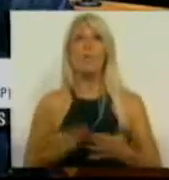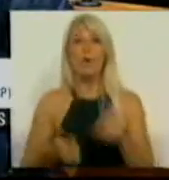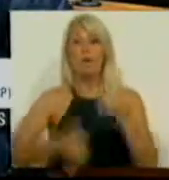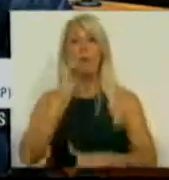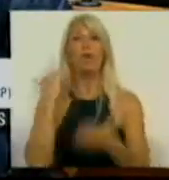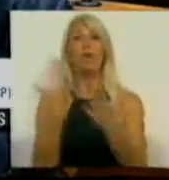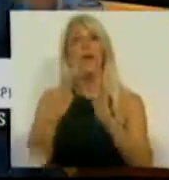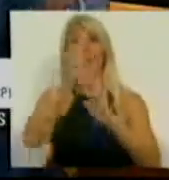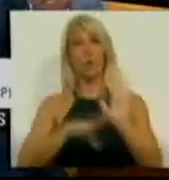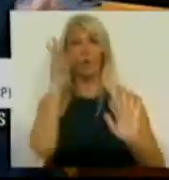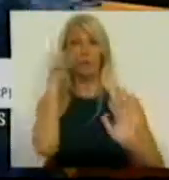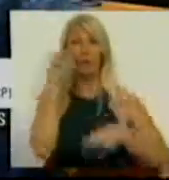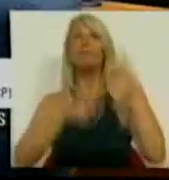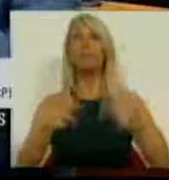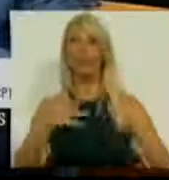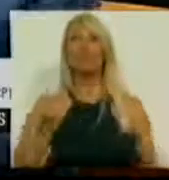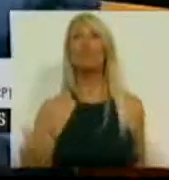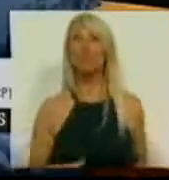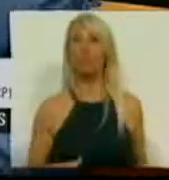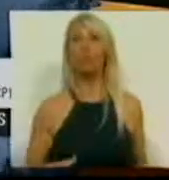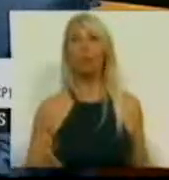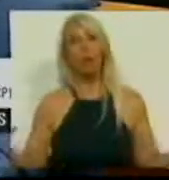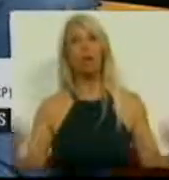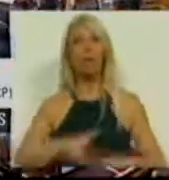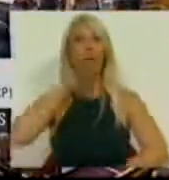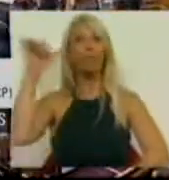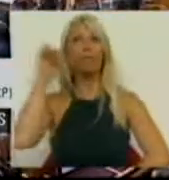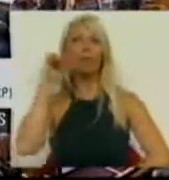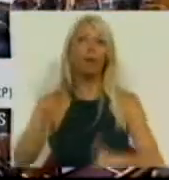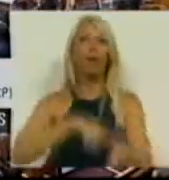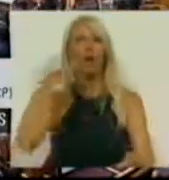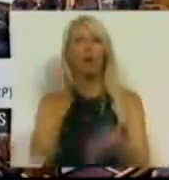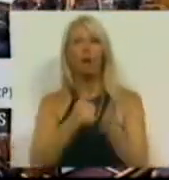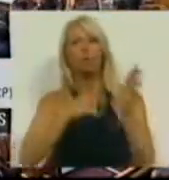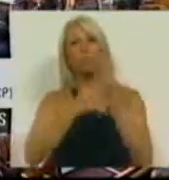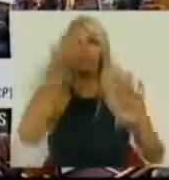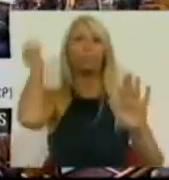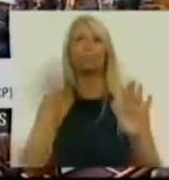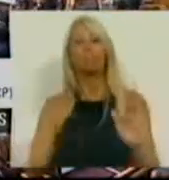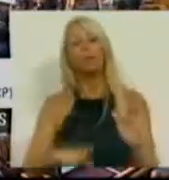condições de vida dos portugueses, passe a vida a chumbar as propostas que o Partido Socialista apresenta.